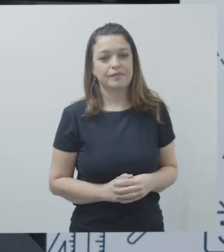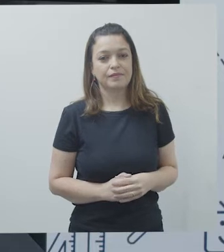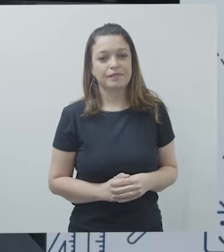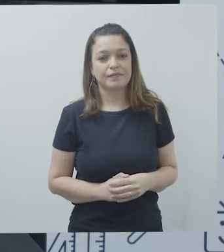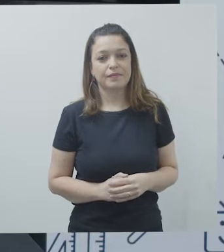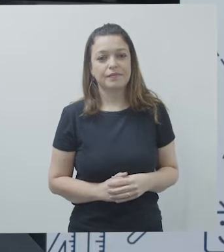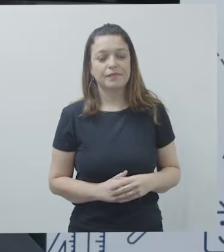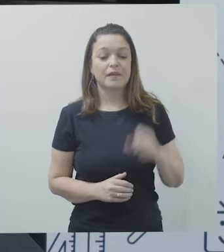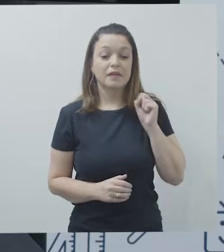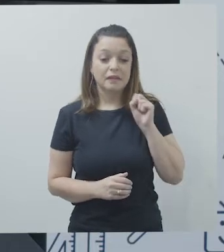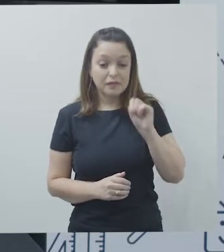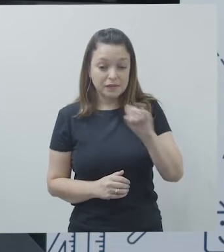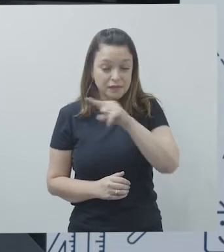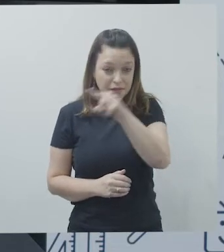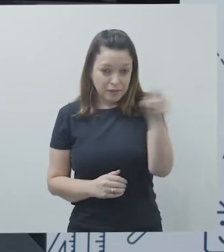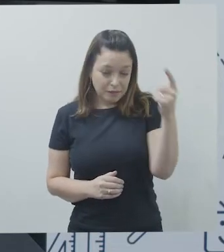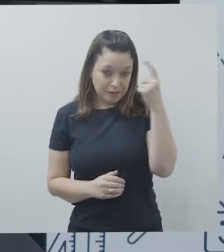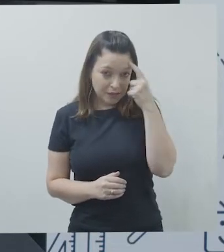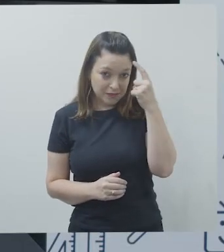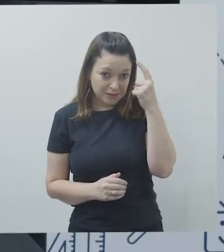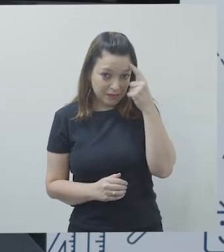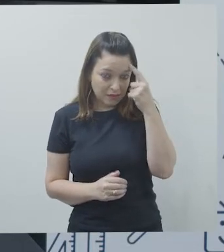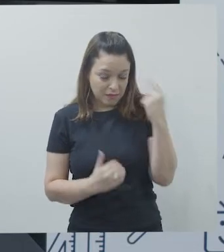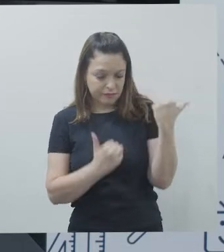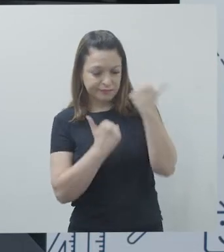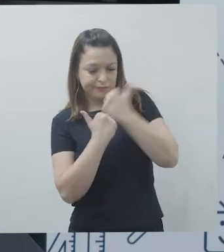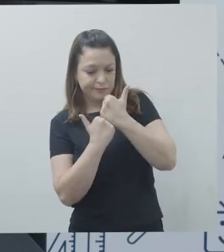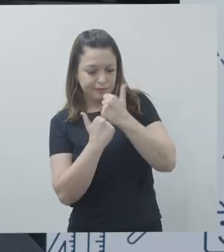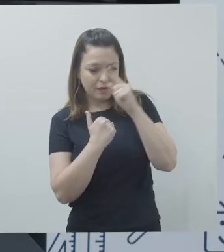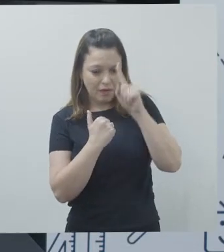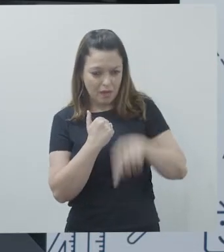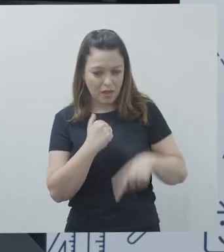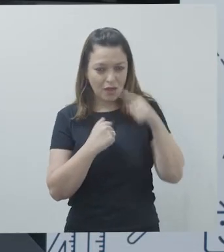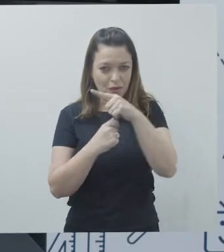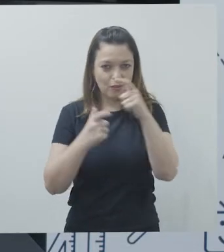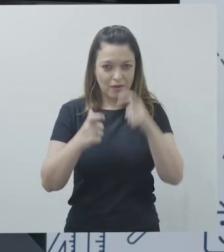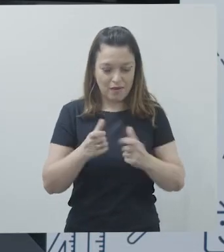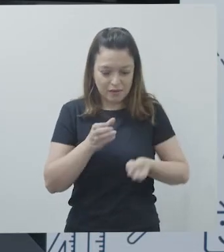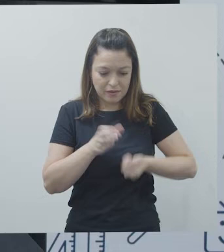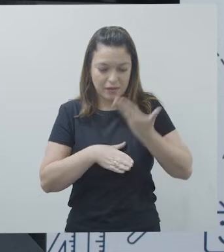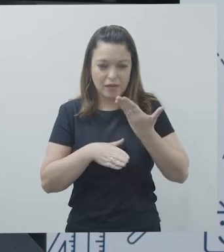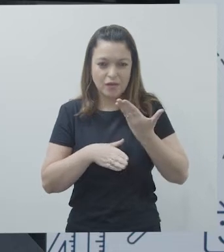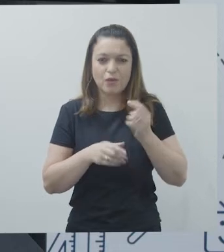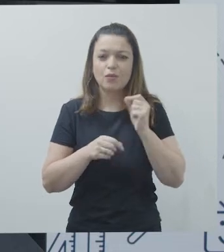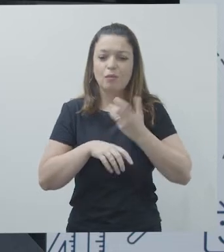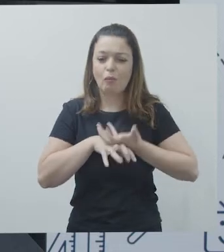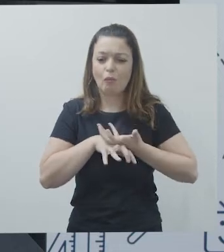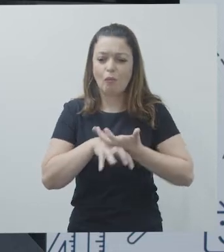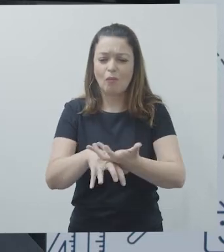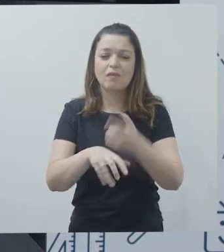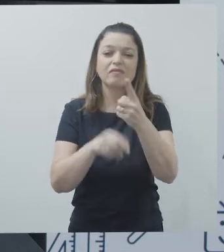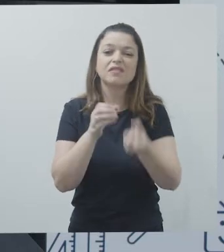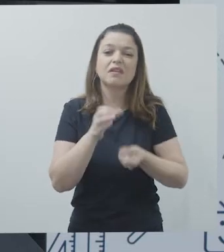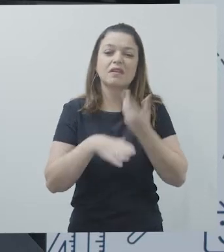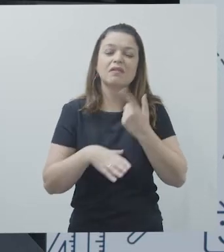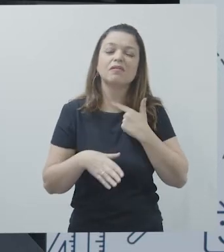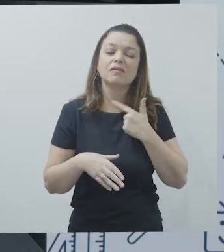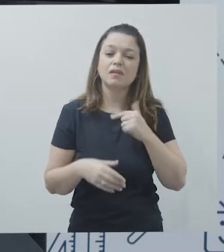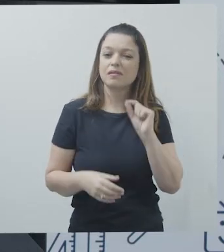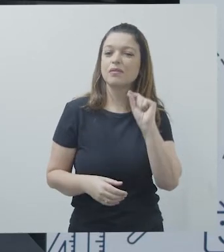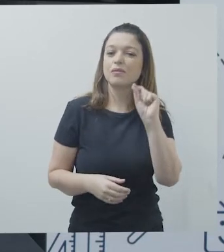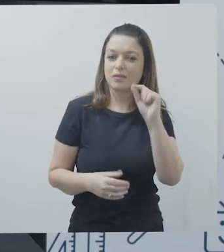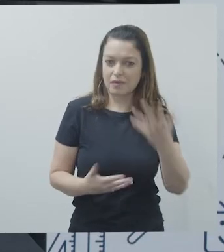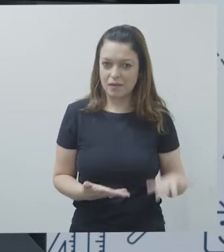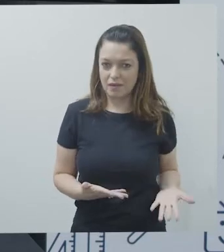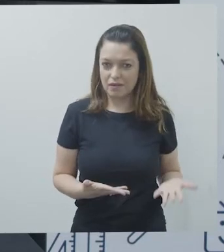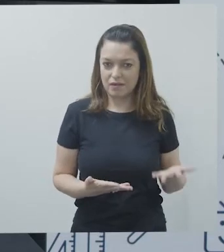Se você estivesse no lugar de um desses deuses, o que gostaria de criar para preencher o vazio?